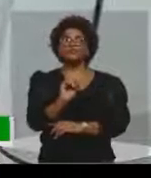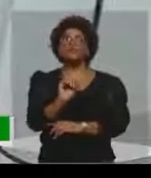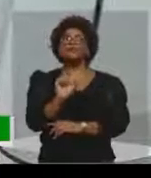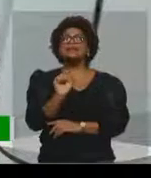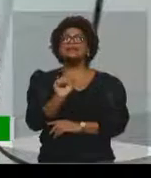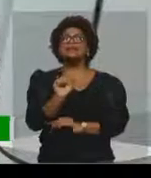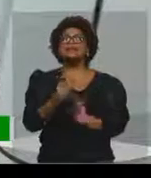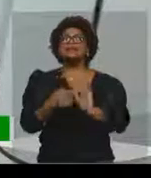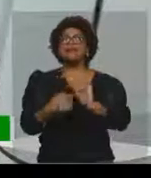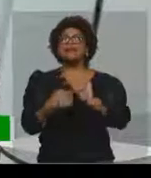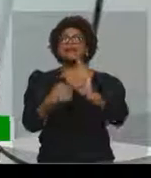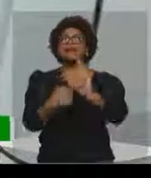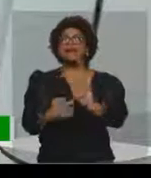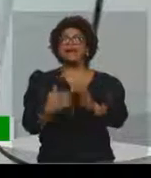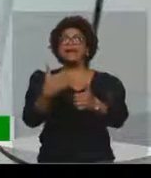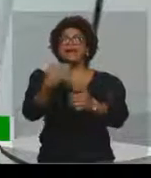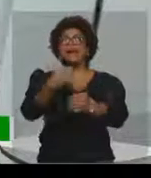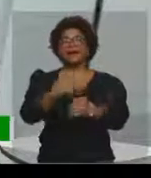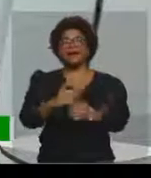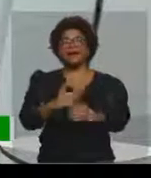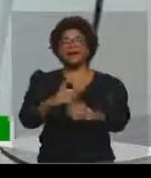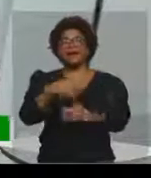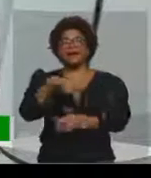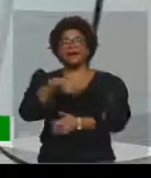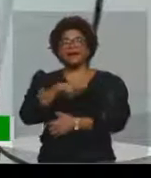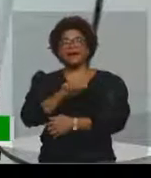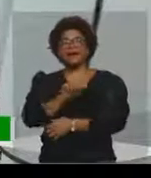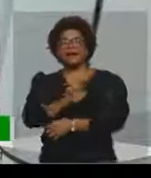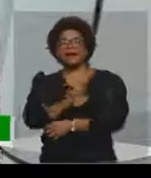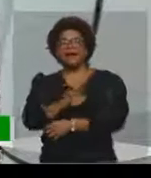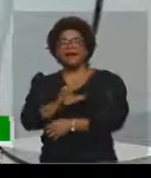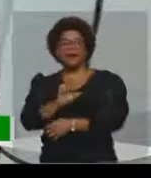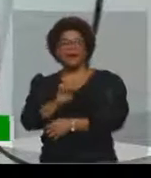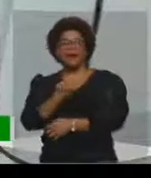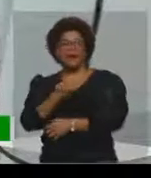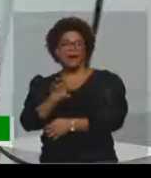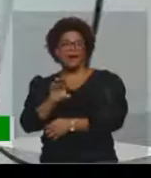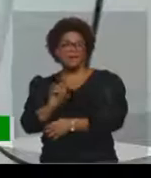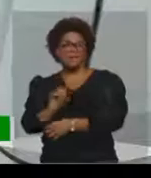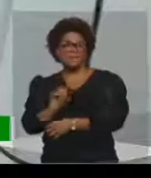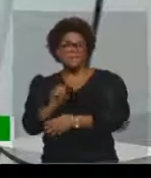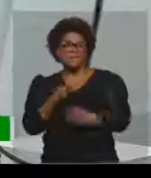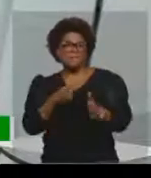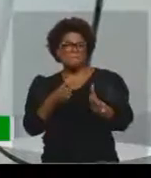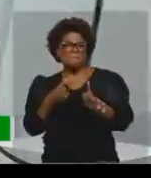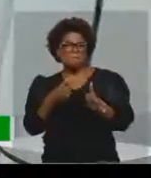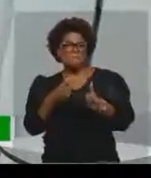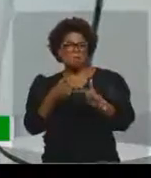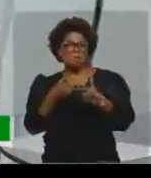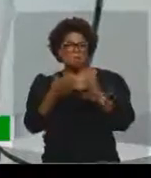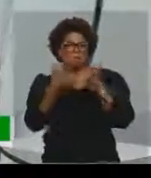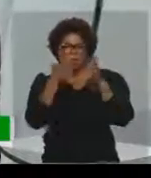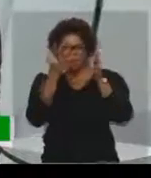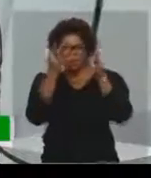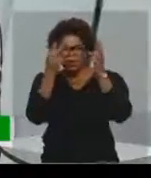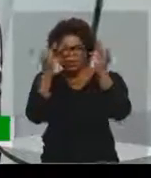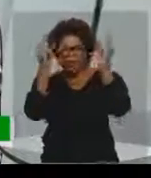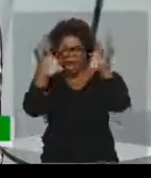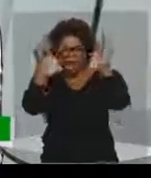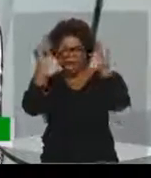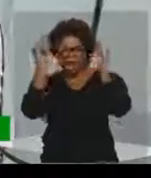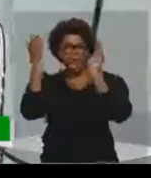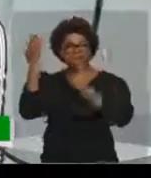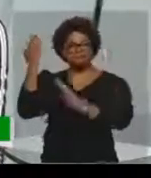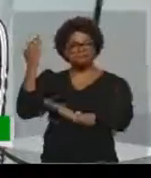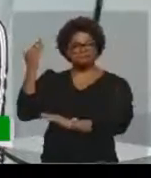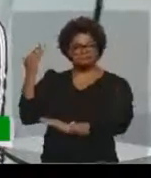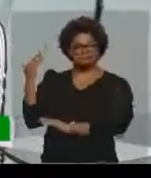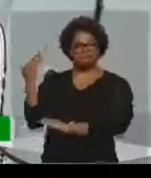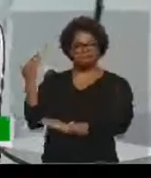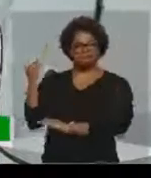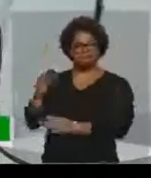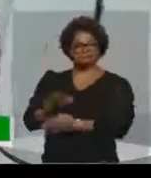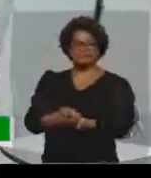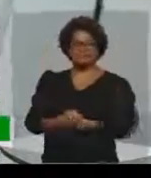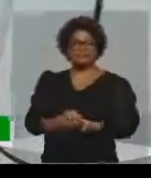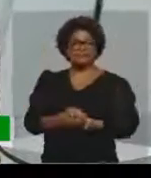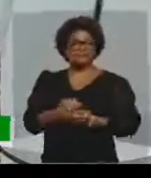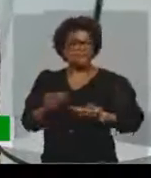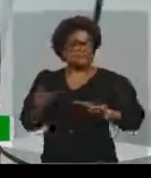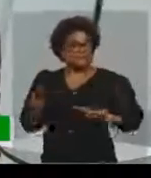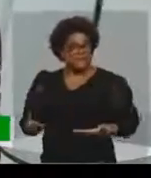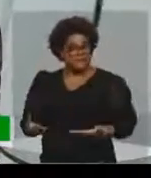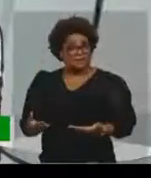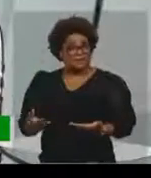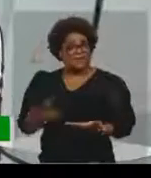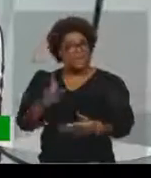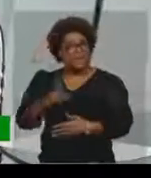hoje, né, o que nós vamos encontrar são, né, esse diálogo entre os atores e a ausência desse narrador. Essa é